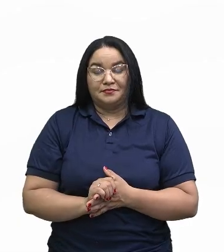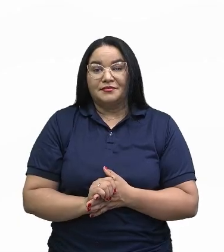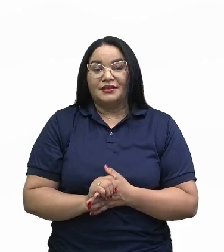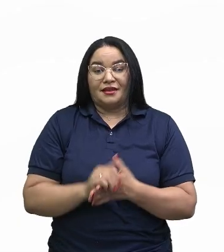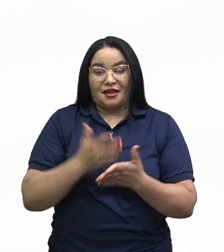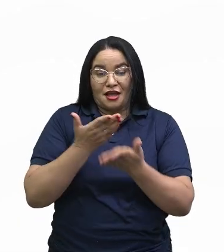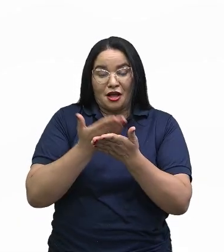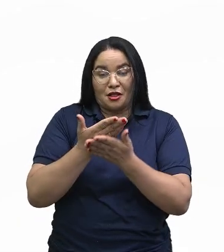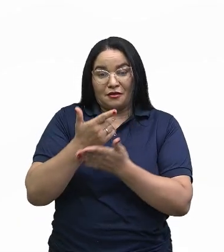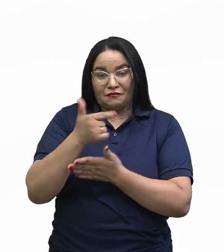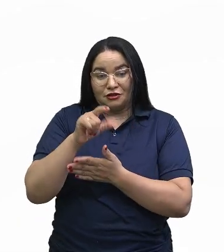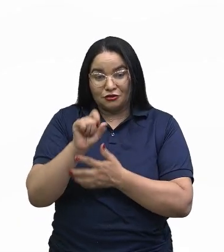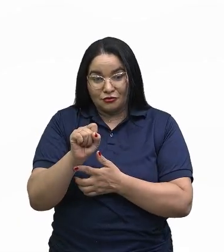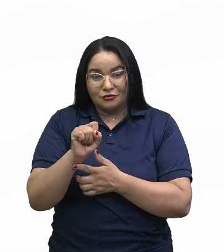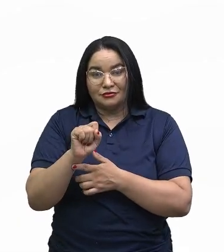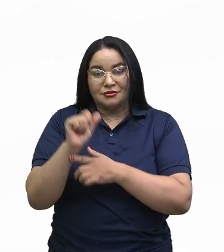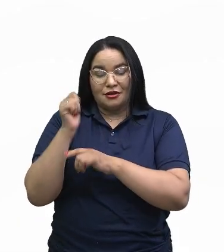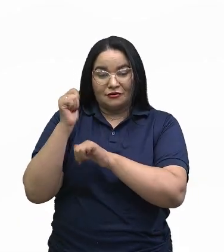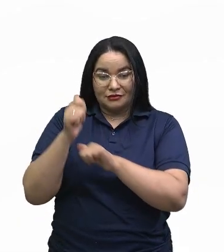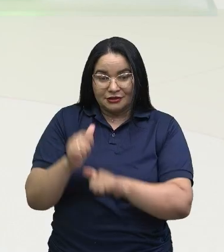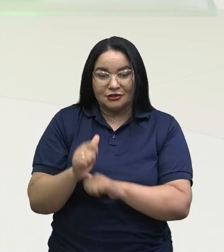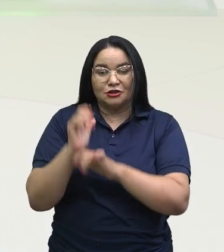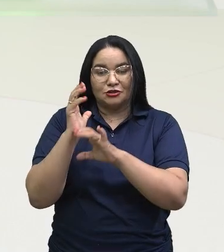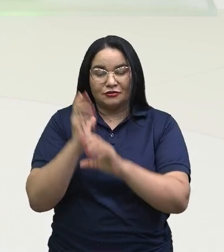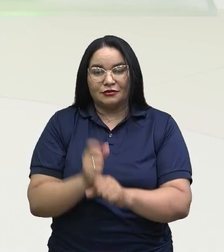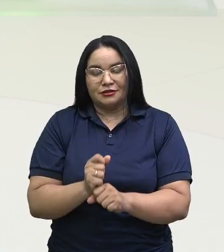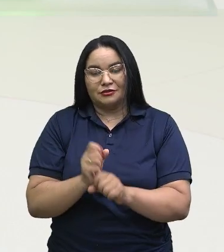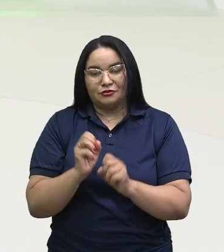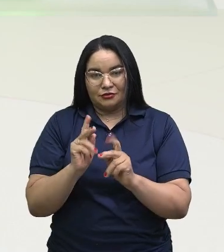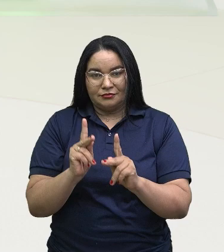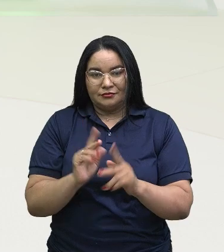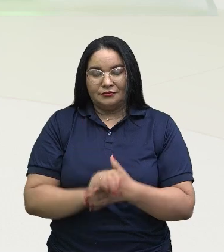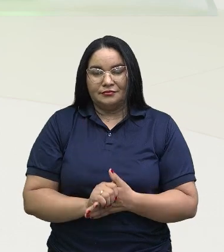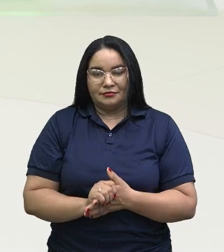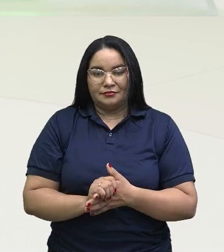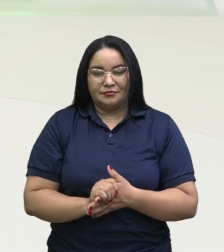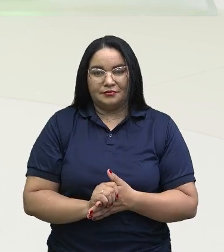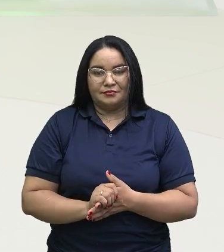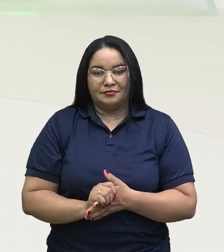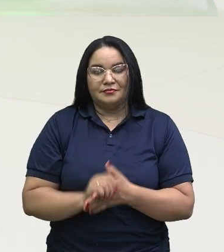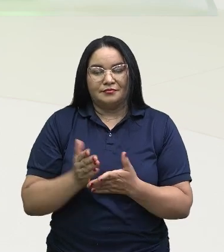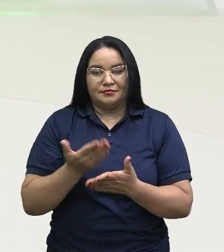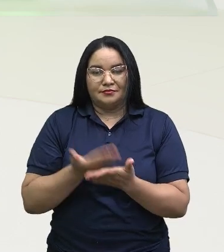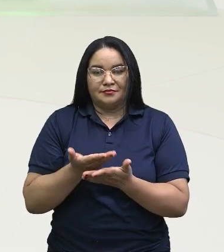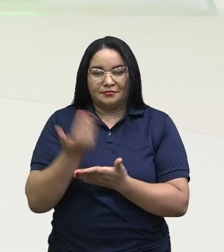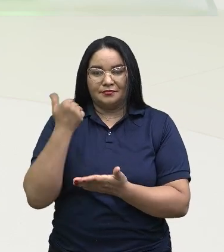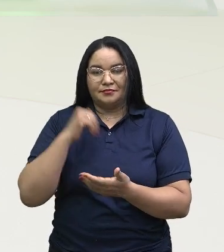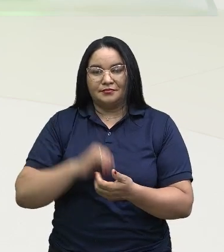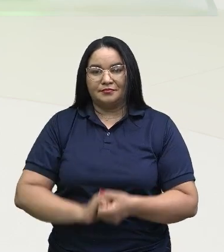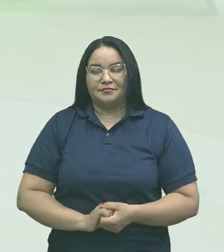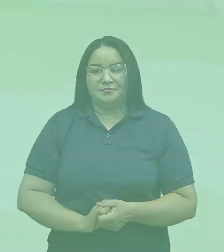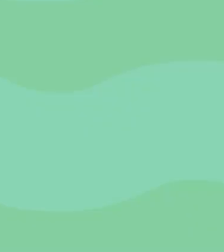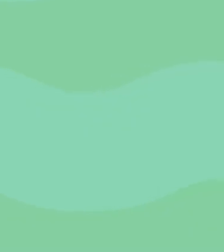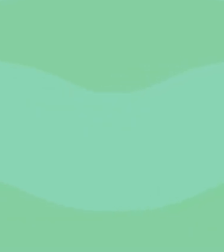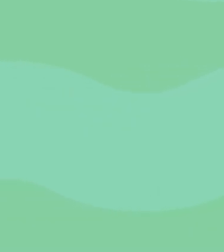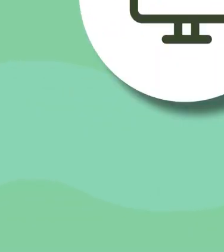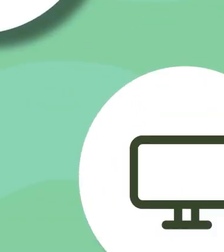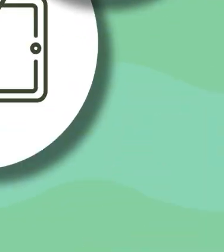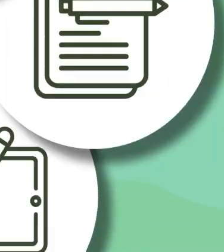Aula 28, revisão e avaliação. Então, vamos para a aula.